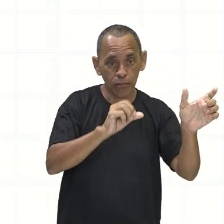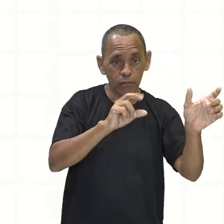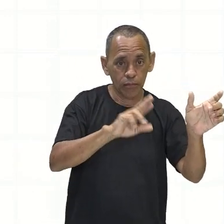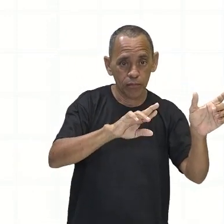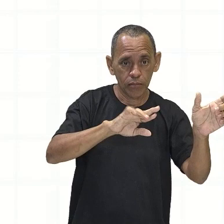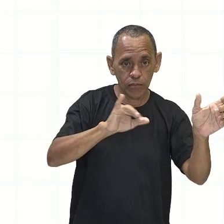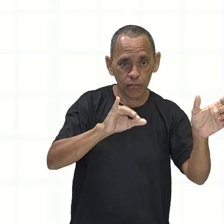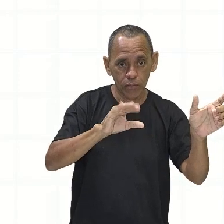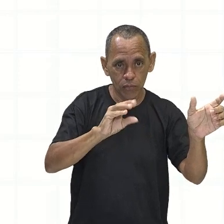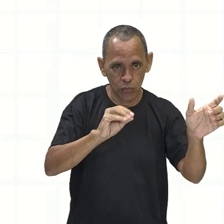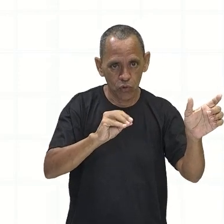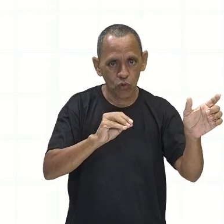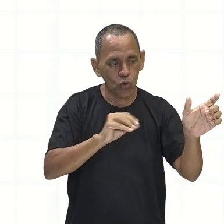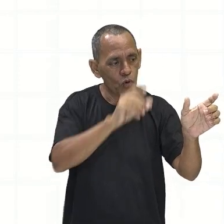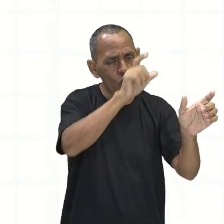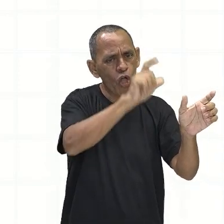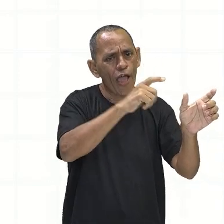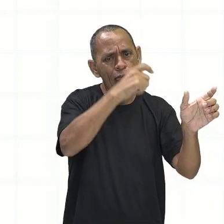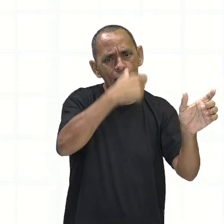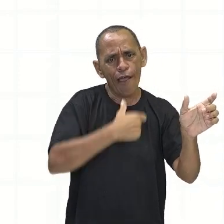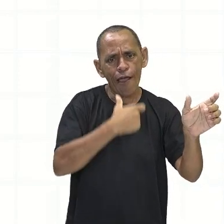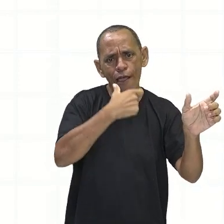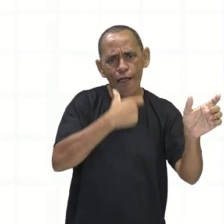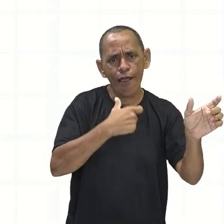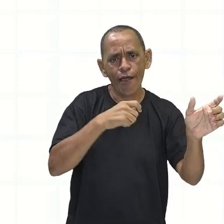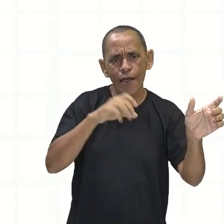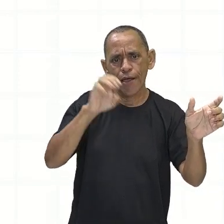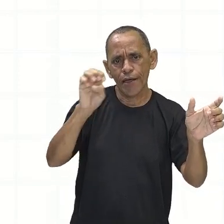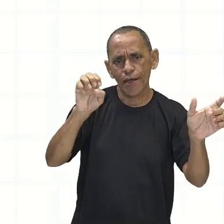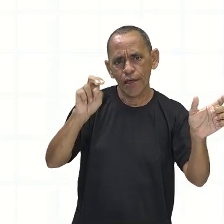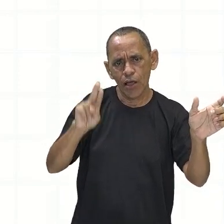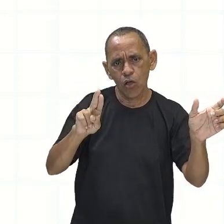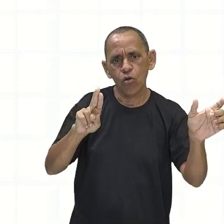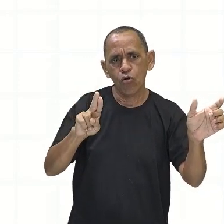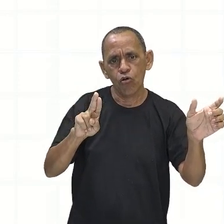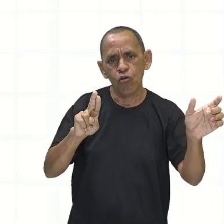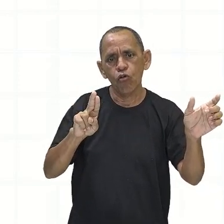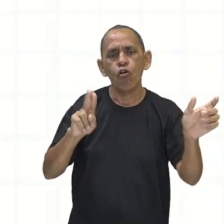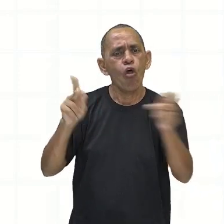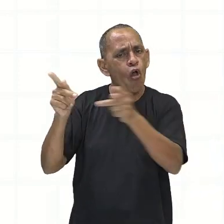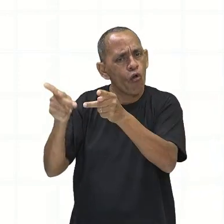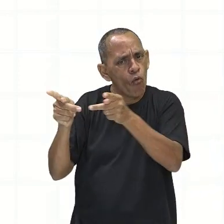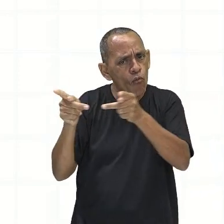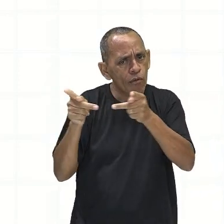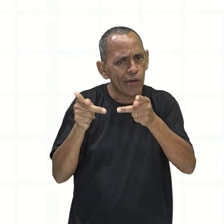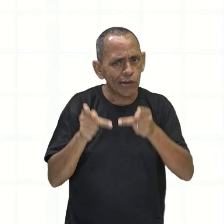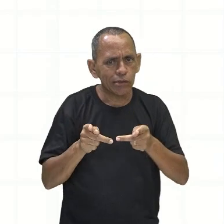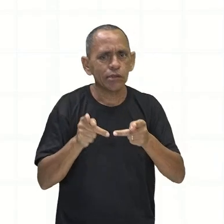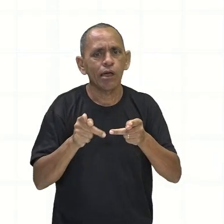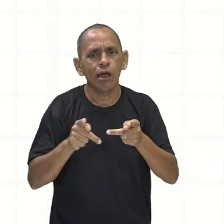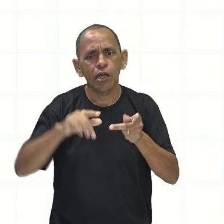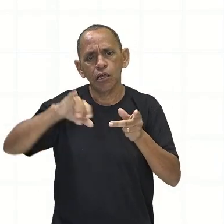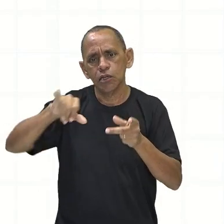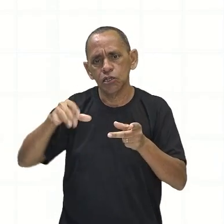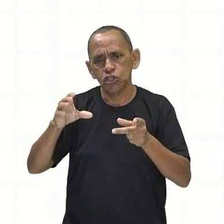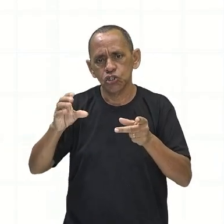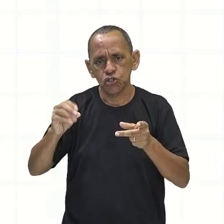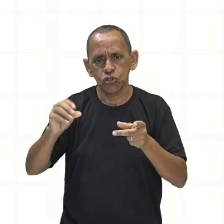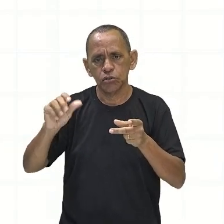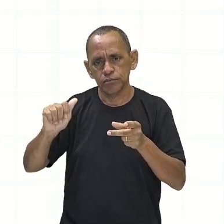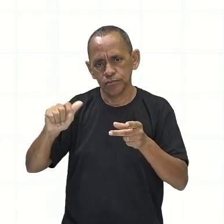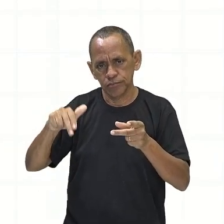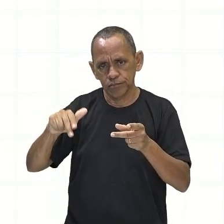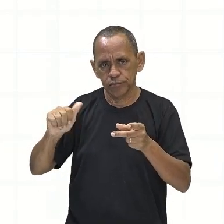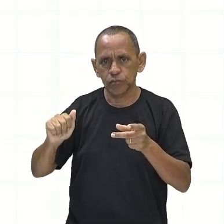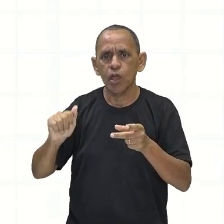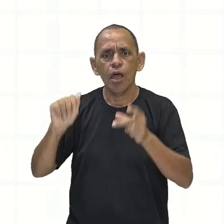Agora vamos aqui ao exemplo. Eu vou convidar Joana para a minha festa. Então temos aqui Joana, o substantivo, um nome,